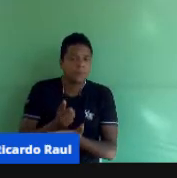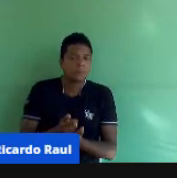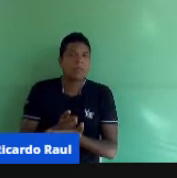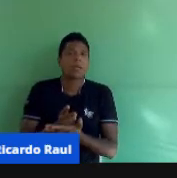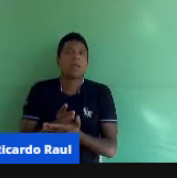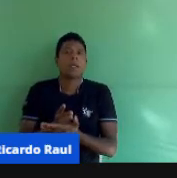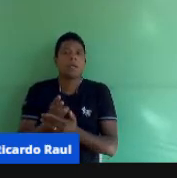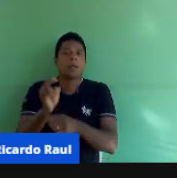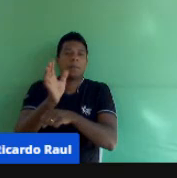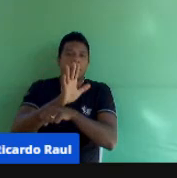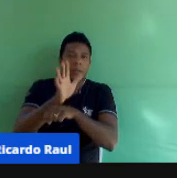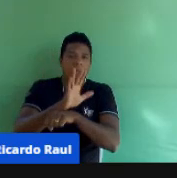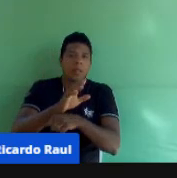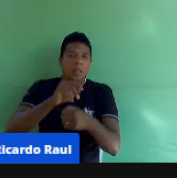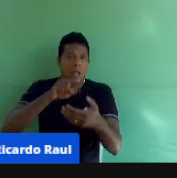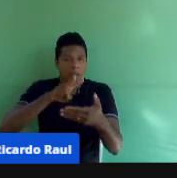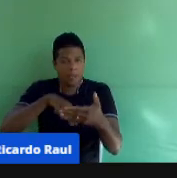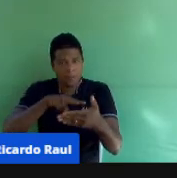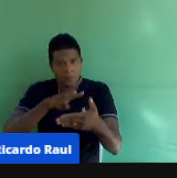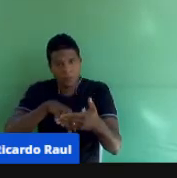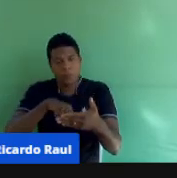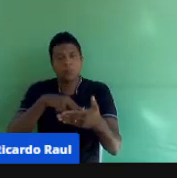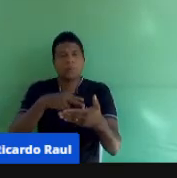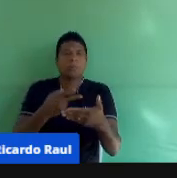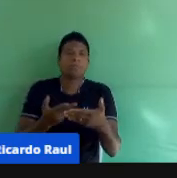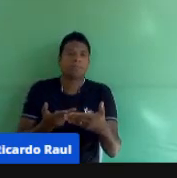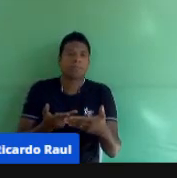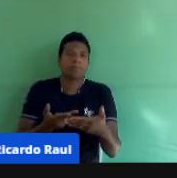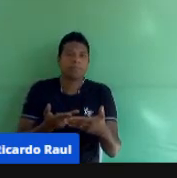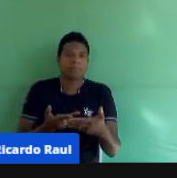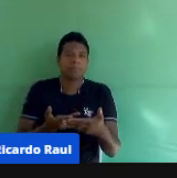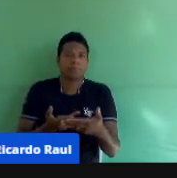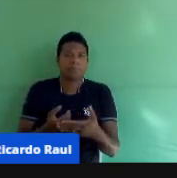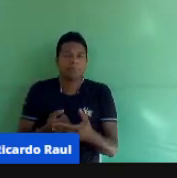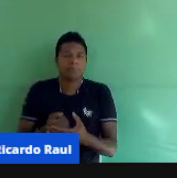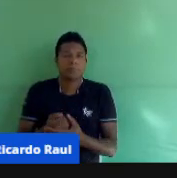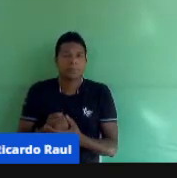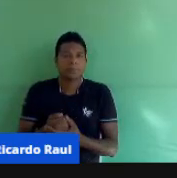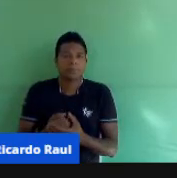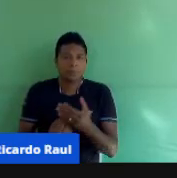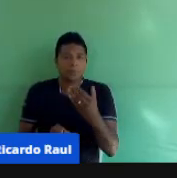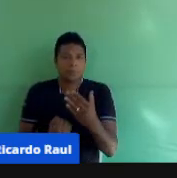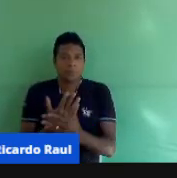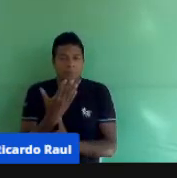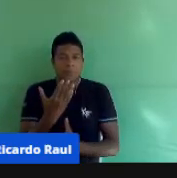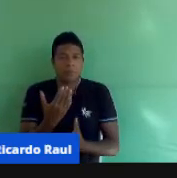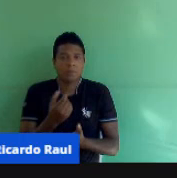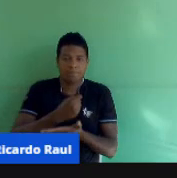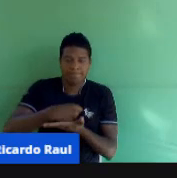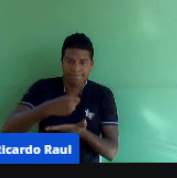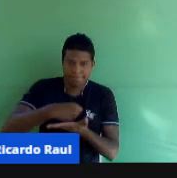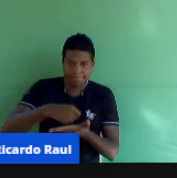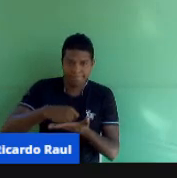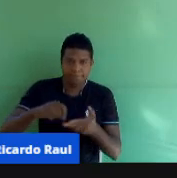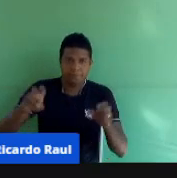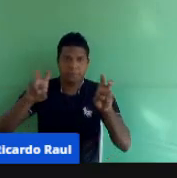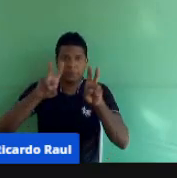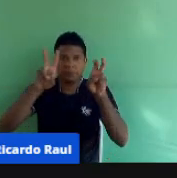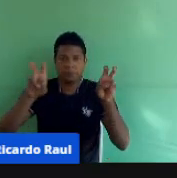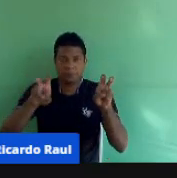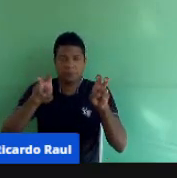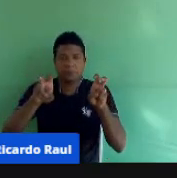a leitura de produção bibliográfica sobre essa temática, inclusive nós vamos fazer